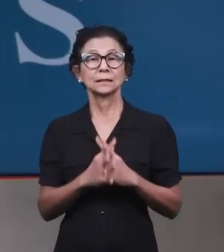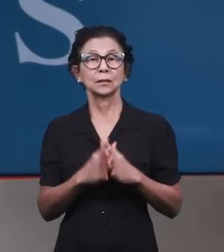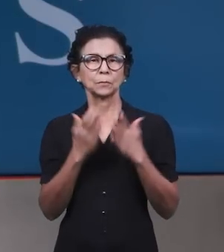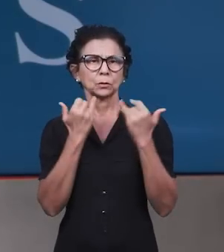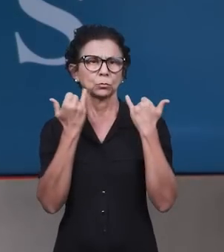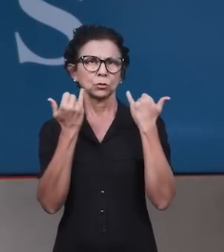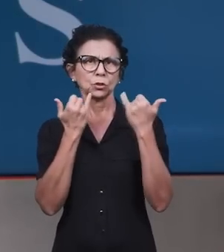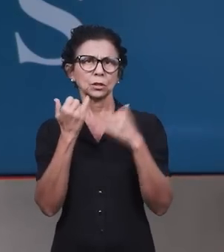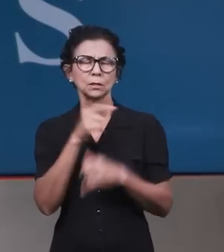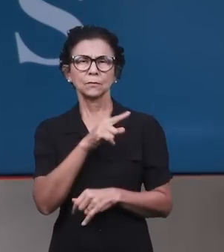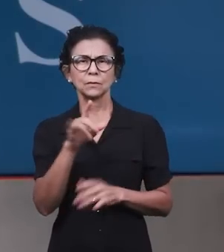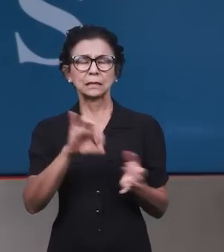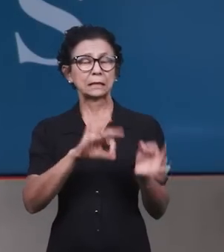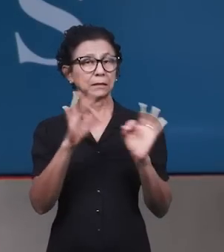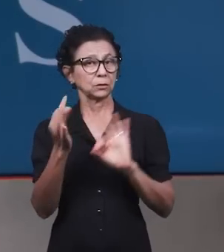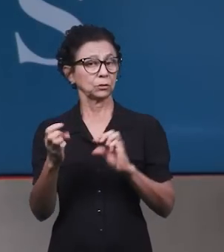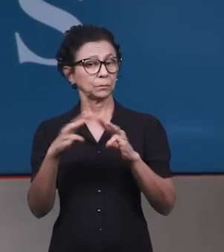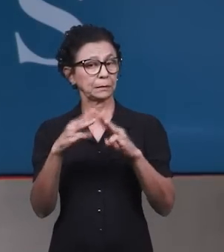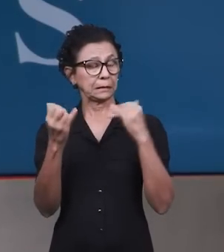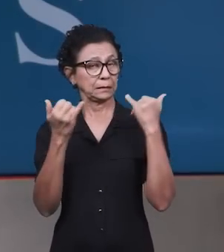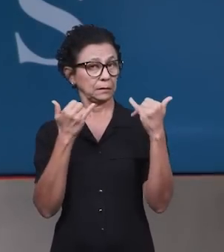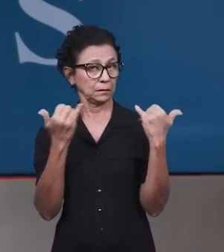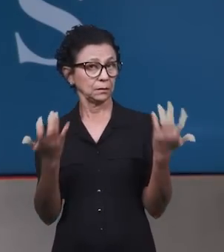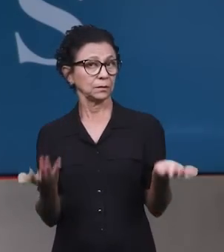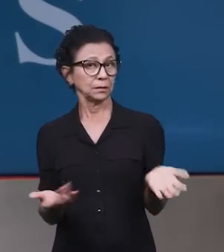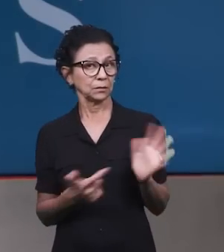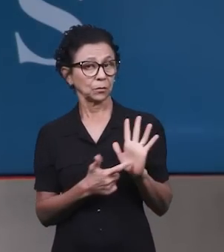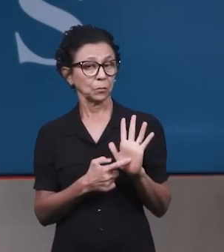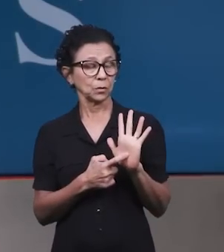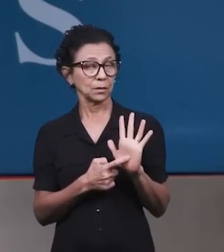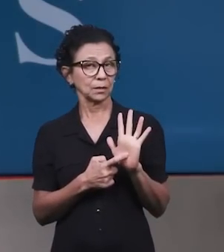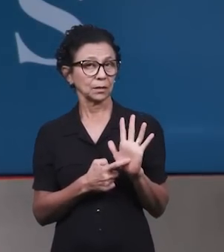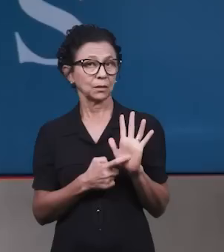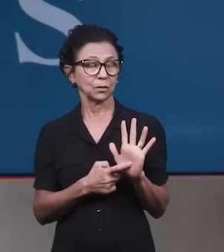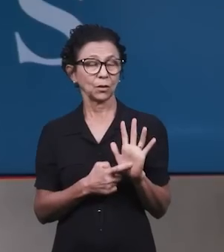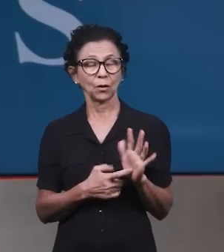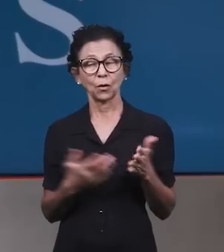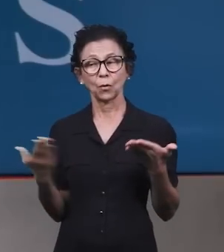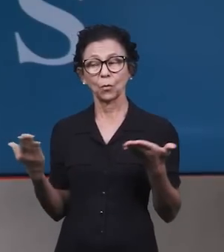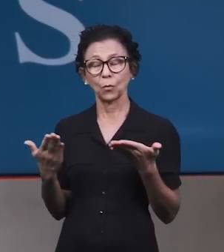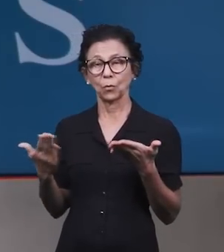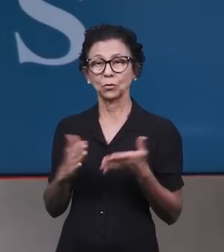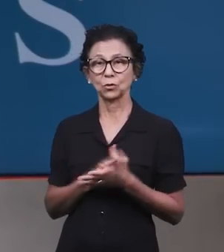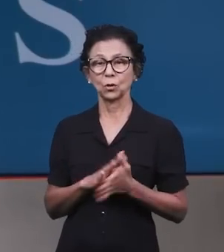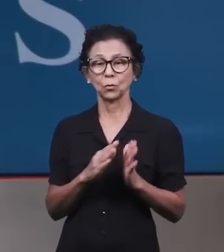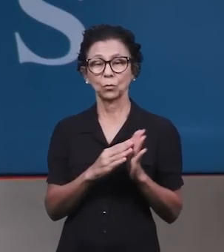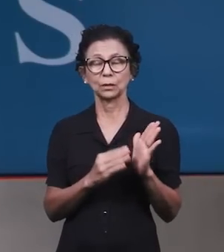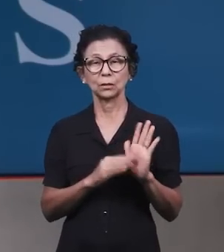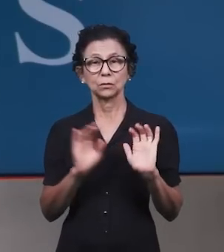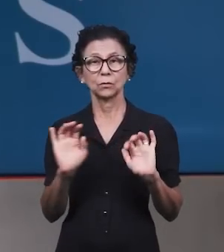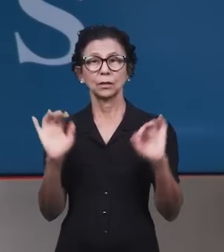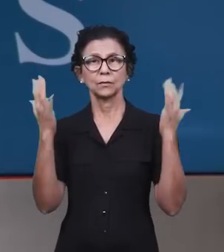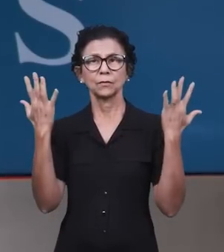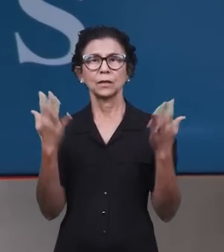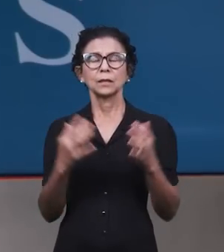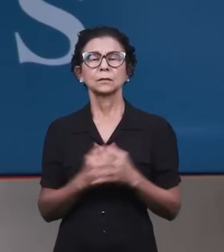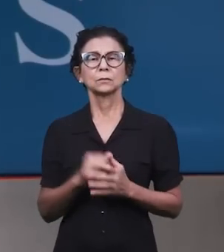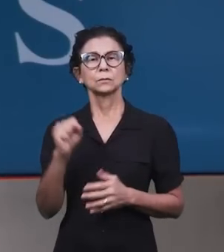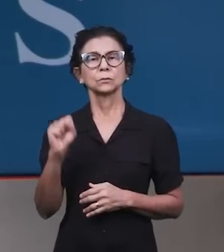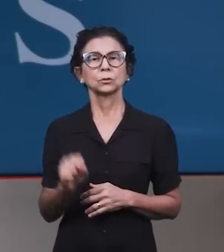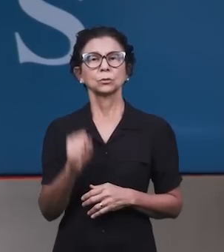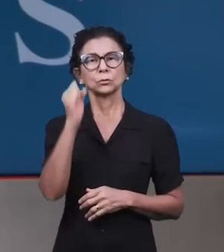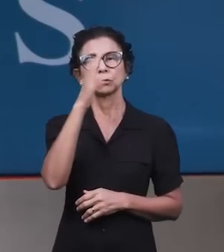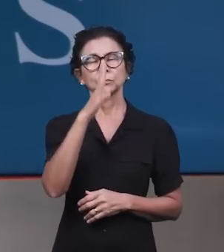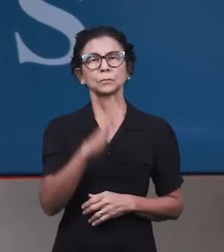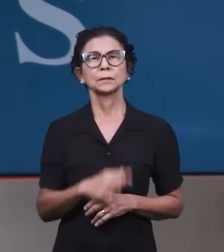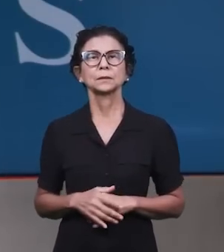notícias. Você está assistindo aqui o Manaí News? Nós estamos mostrando aí, a edição de hoje, mostrando os eventos de tudo que aconteceu no sul do Brasil.